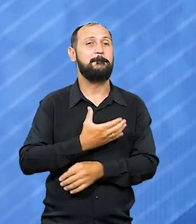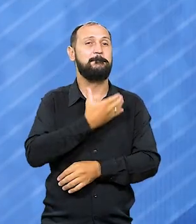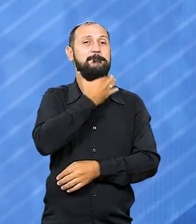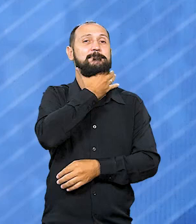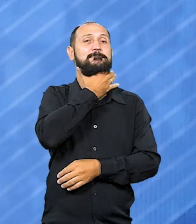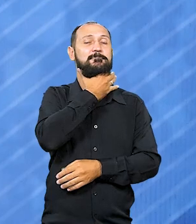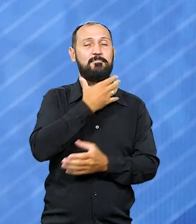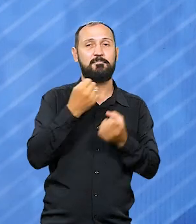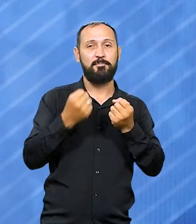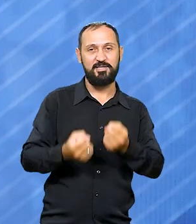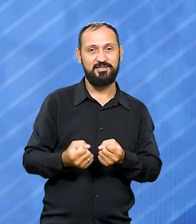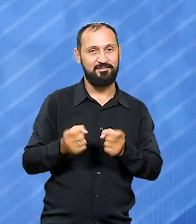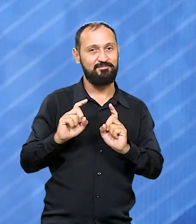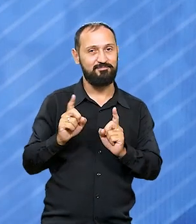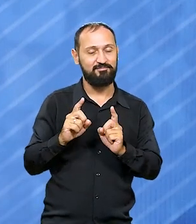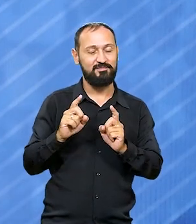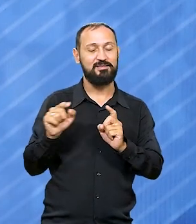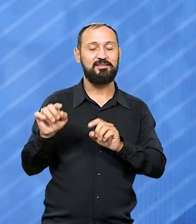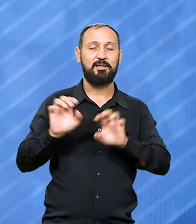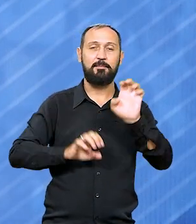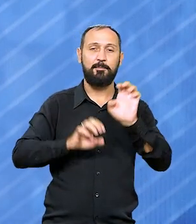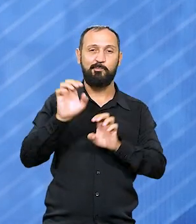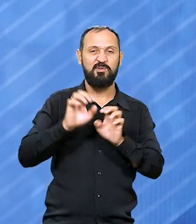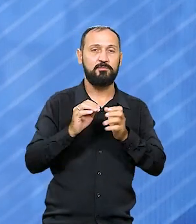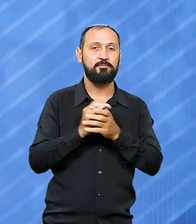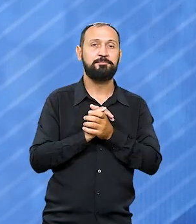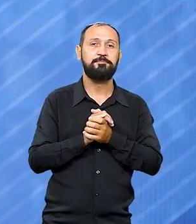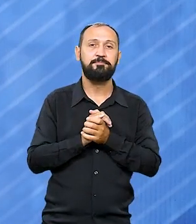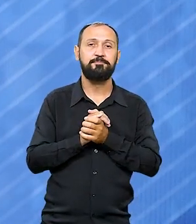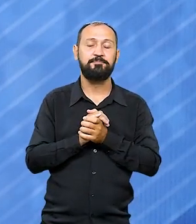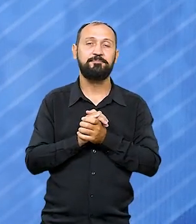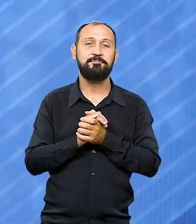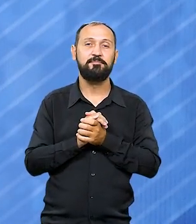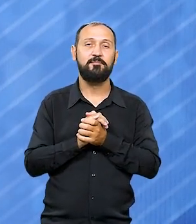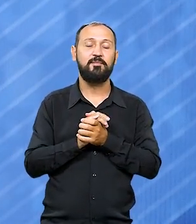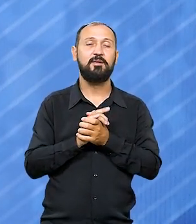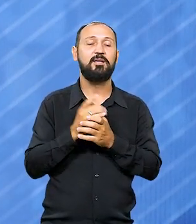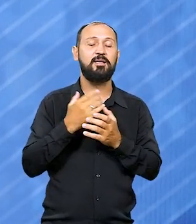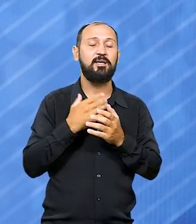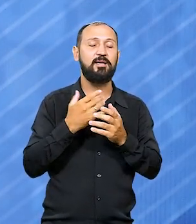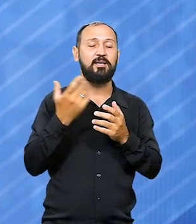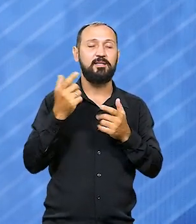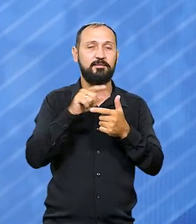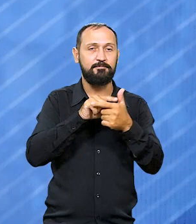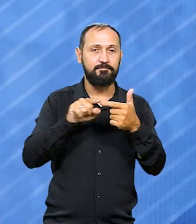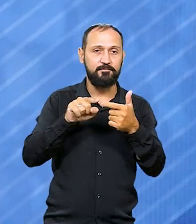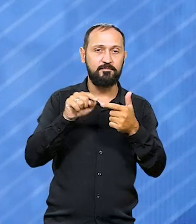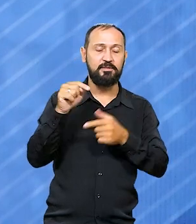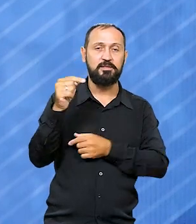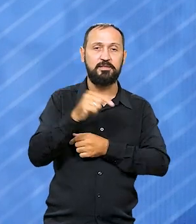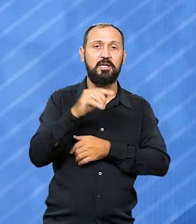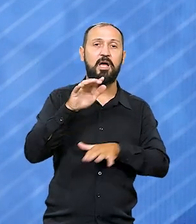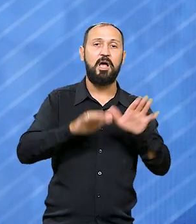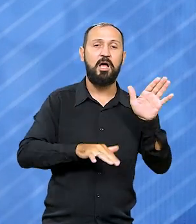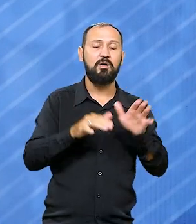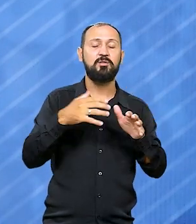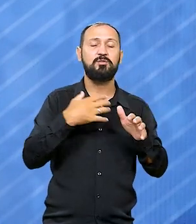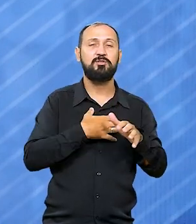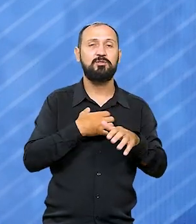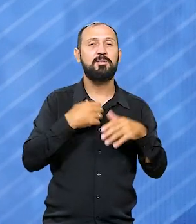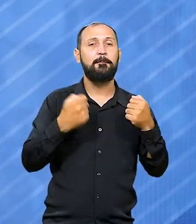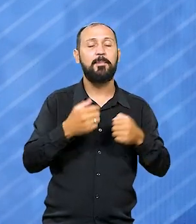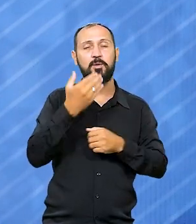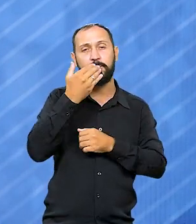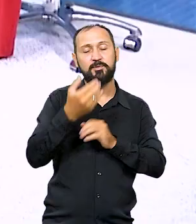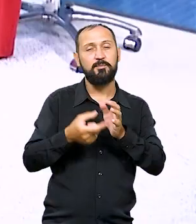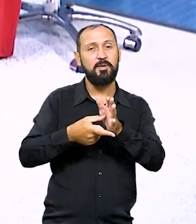até para não sobrecarregar muito a folha de pagamento da empresa, né, do empregador. eles acabam parcelando. O empregado, às